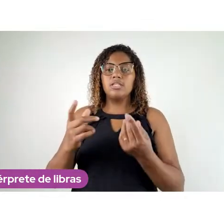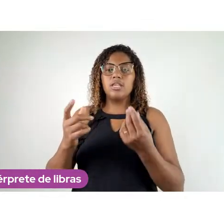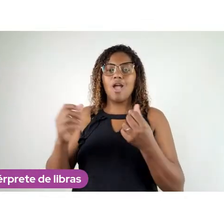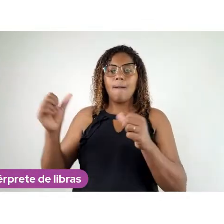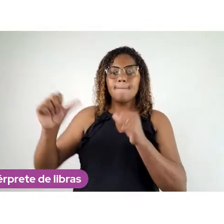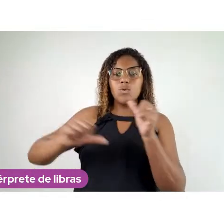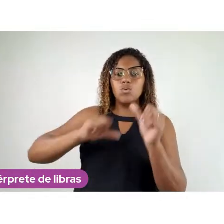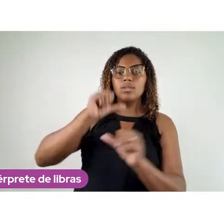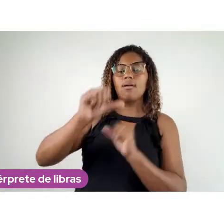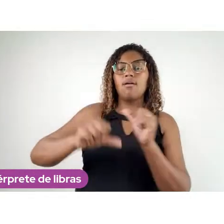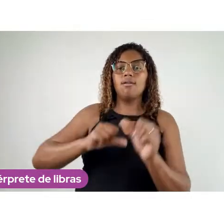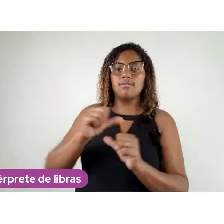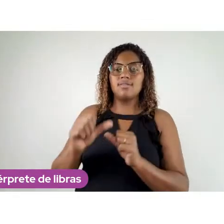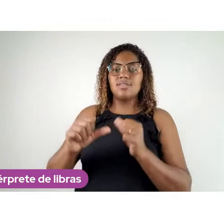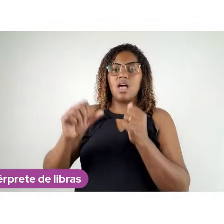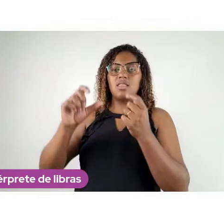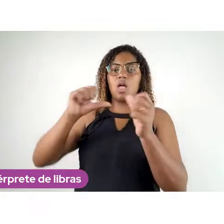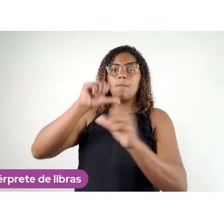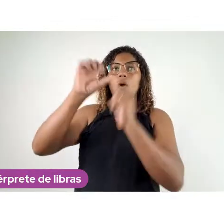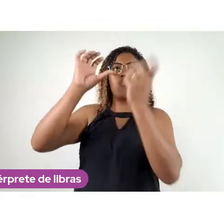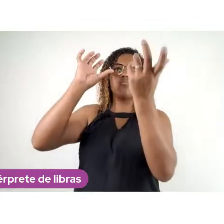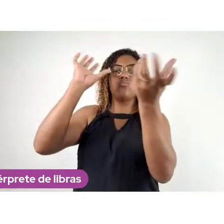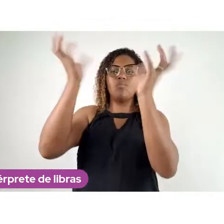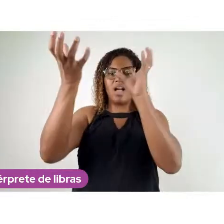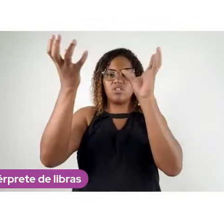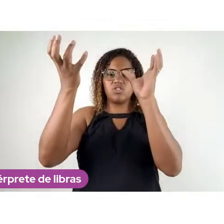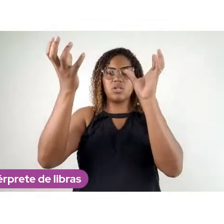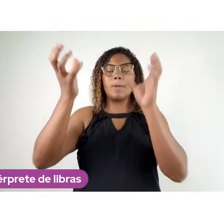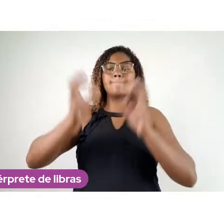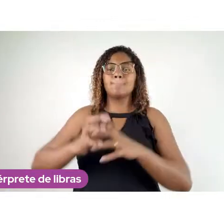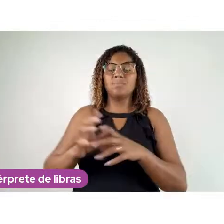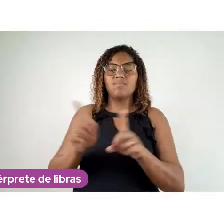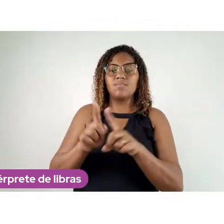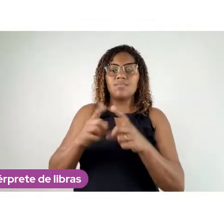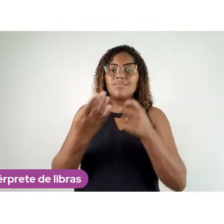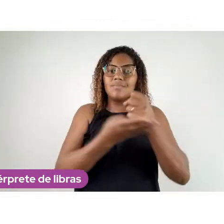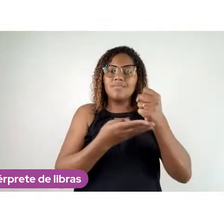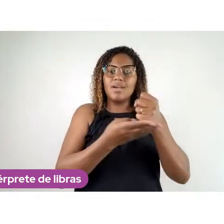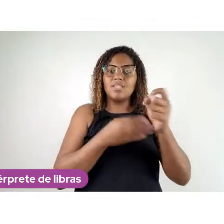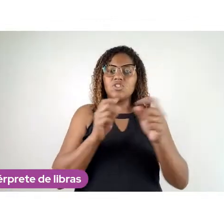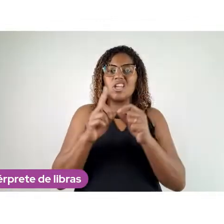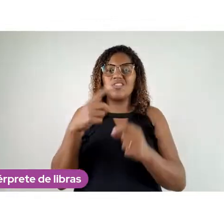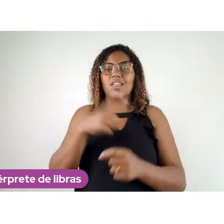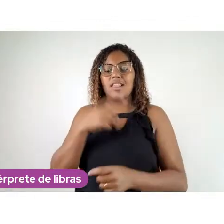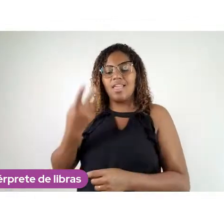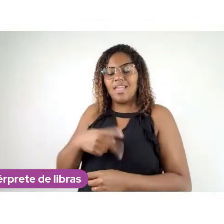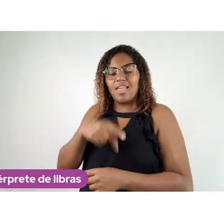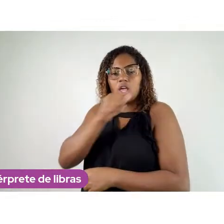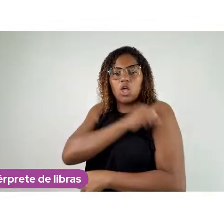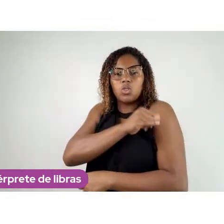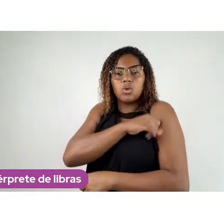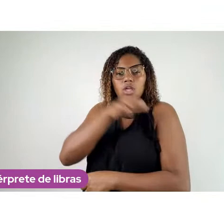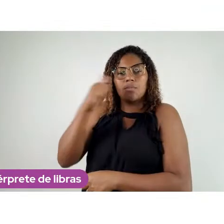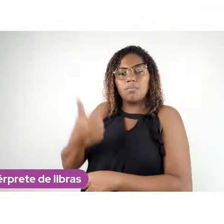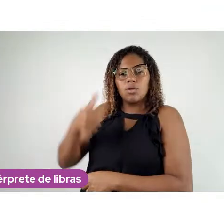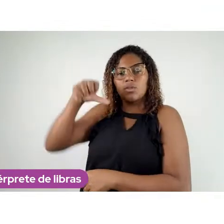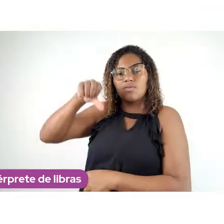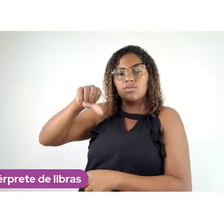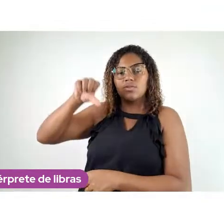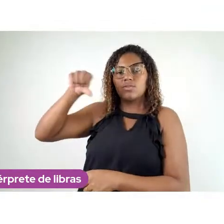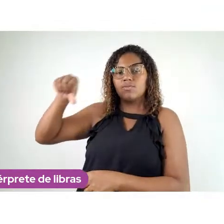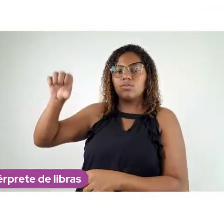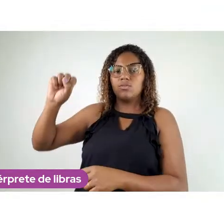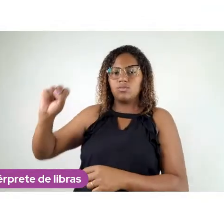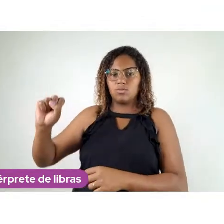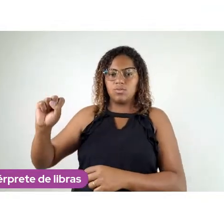mudança climática das Nações Unidas. Foi a base também do que a gente teve aqui no Rio, em 1992, da Rio 92,